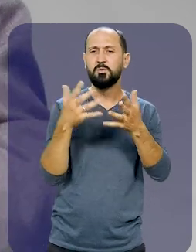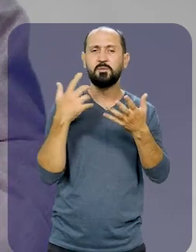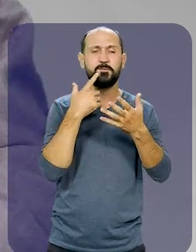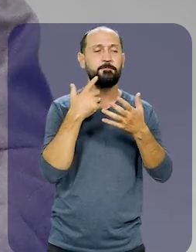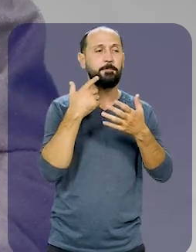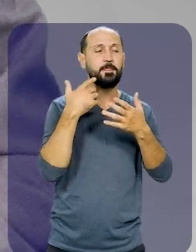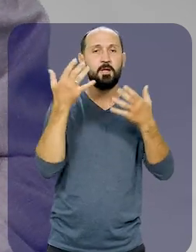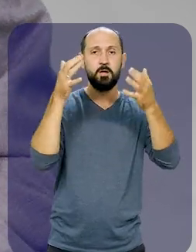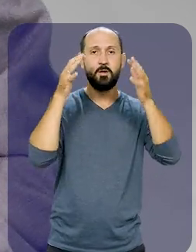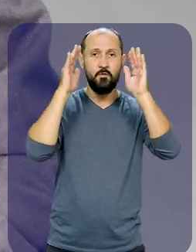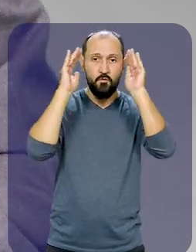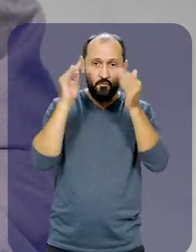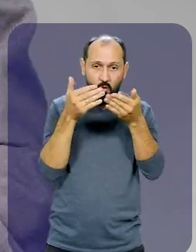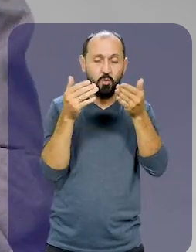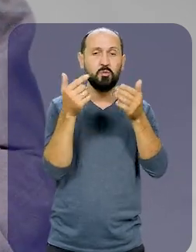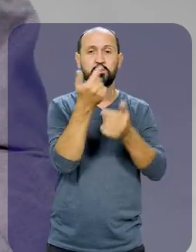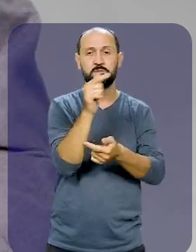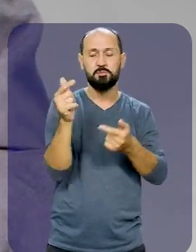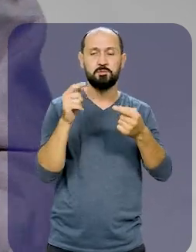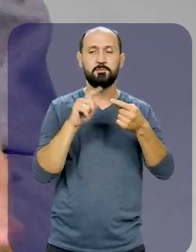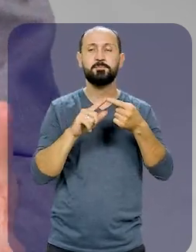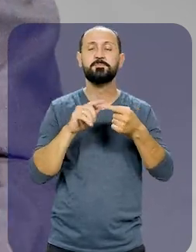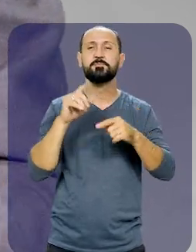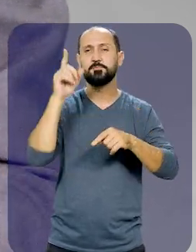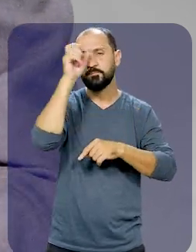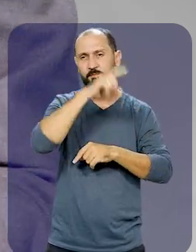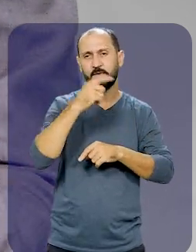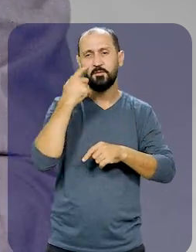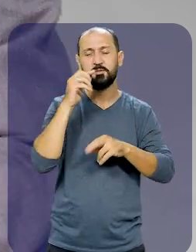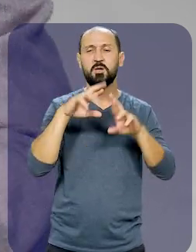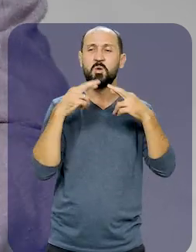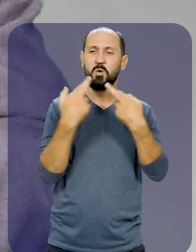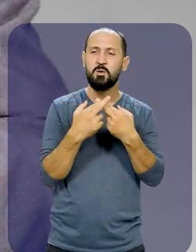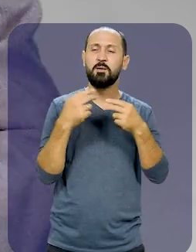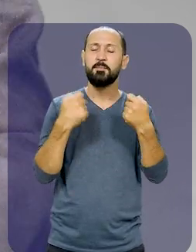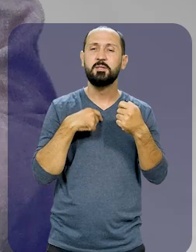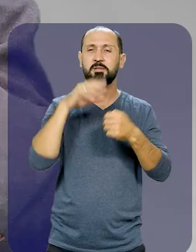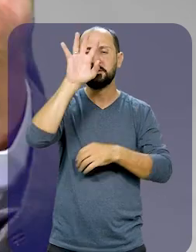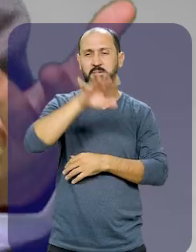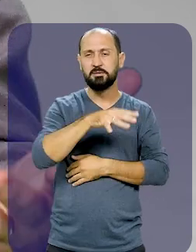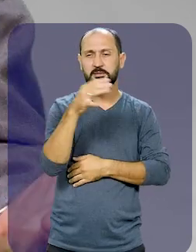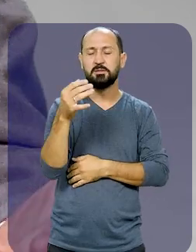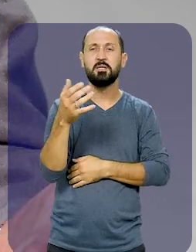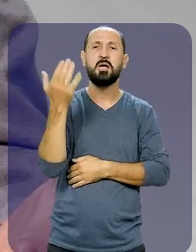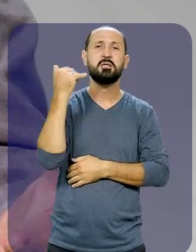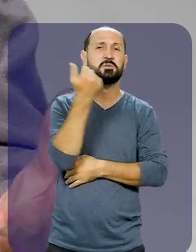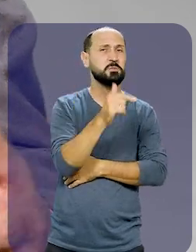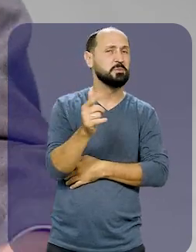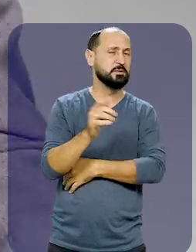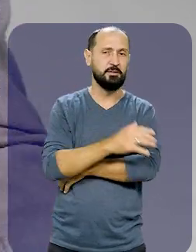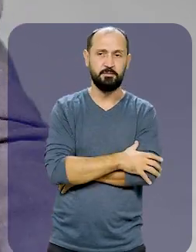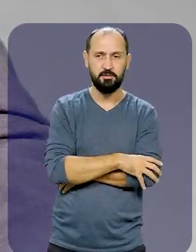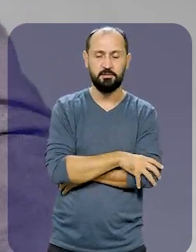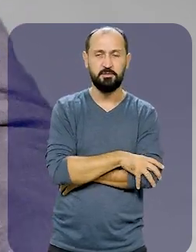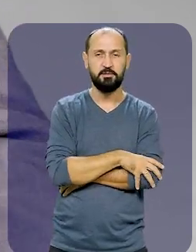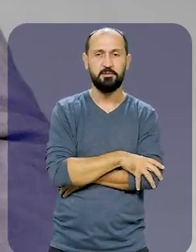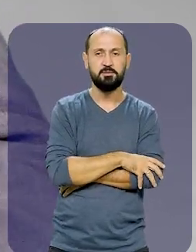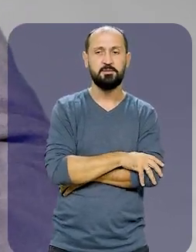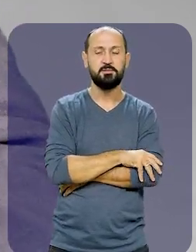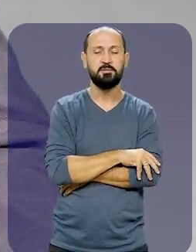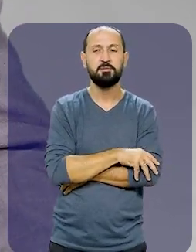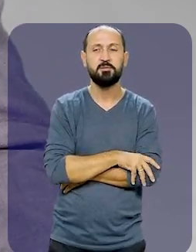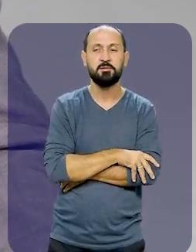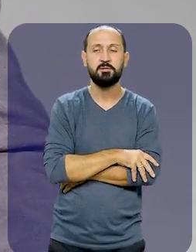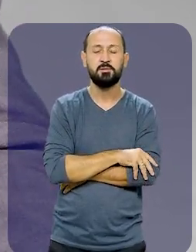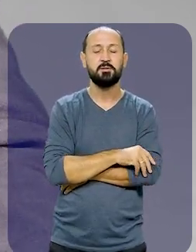de concentração. Pessoas têm dificuldade de fazer reuniões, precisam de planilha, coisa que nunca precisou. E o outro